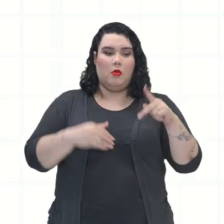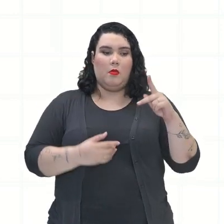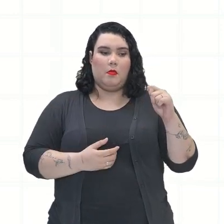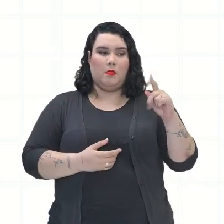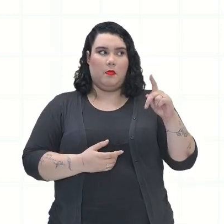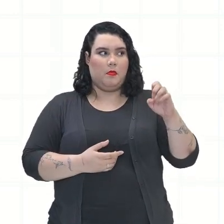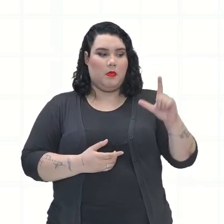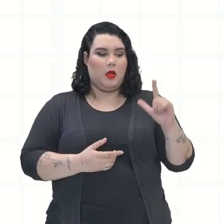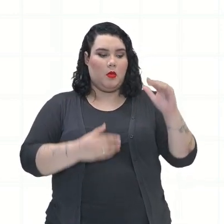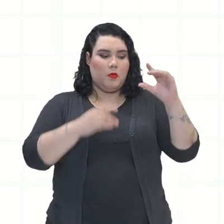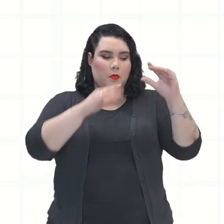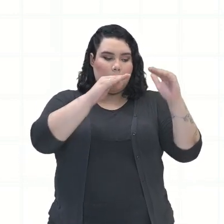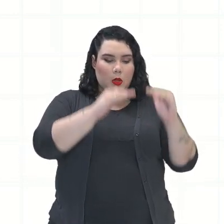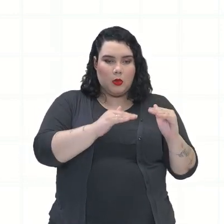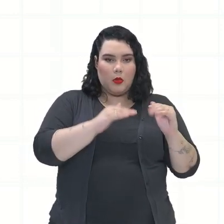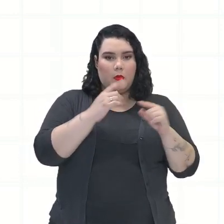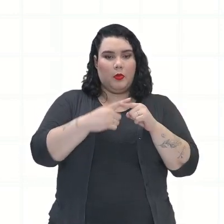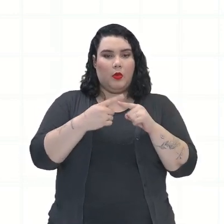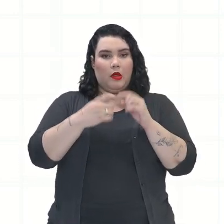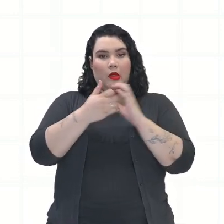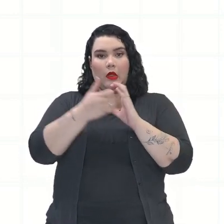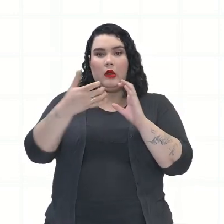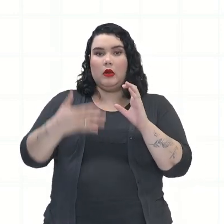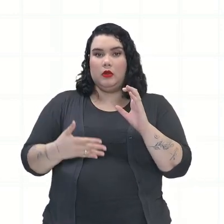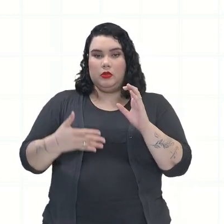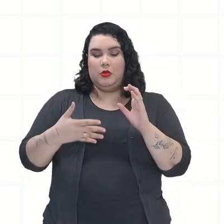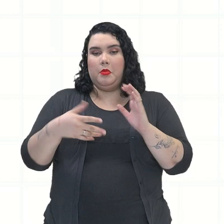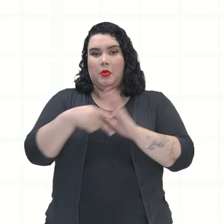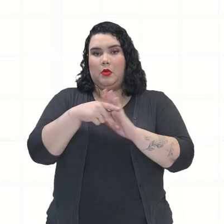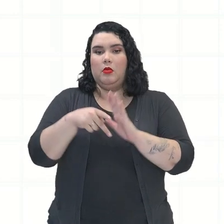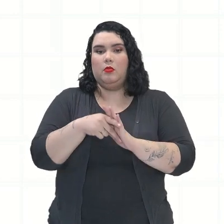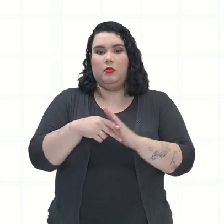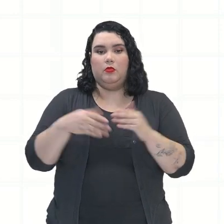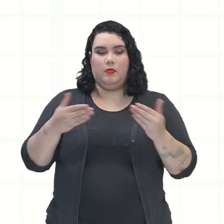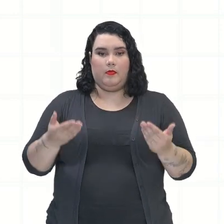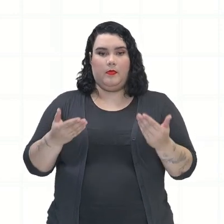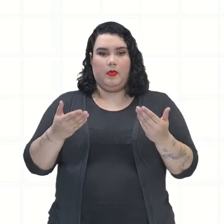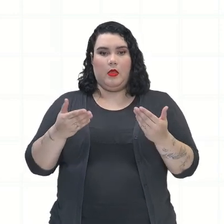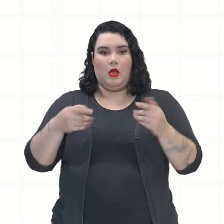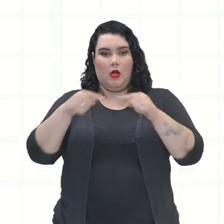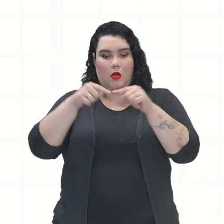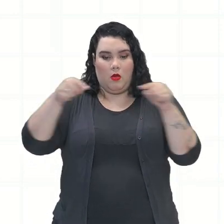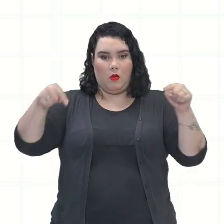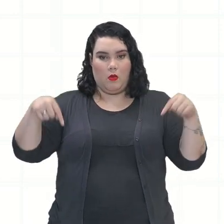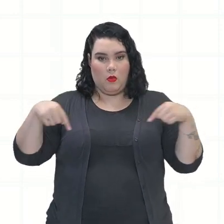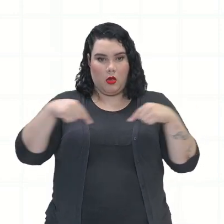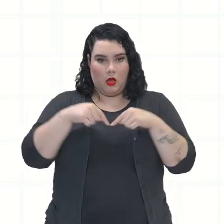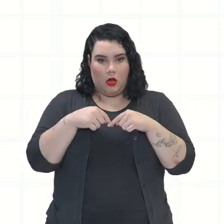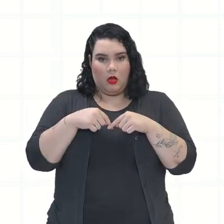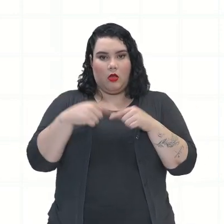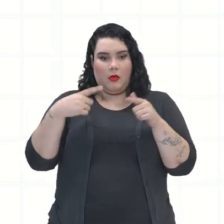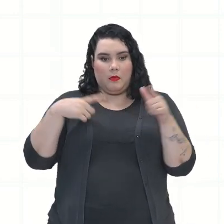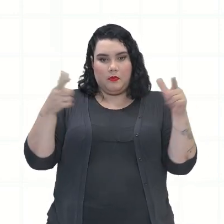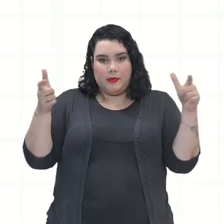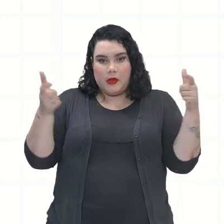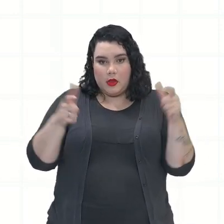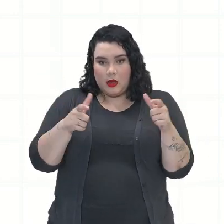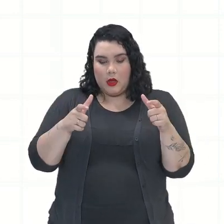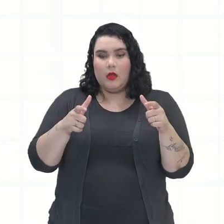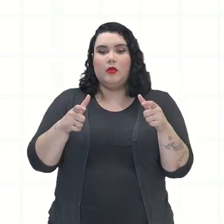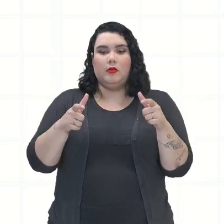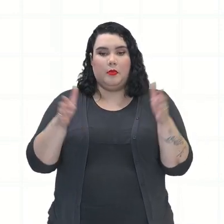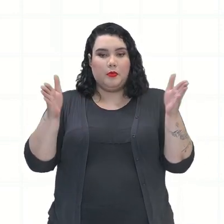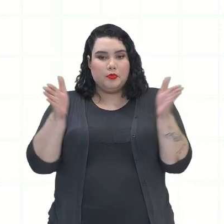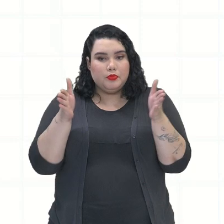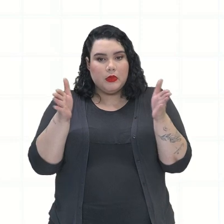menor, justamente pela característica dela, não é? A quadra do pádel como um todo, ela é bem menor. Ela é